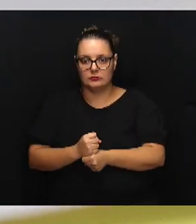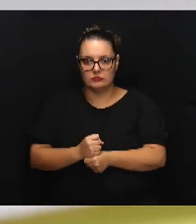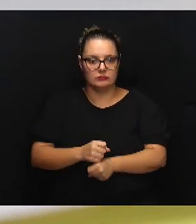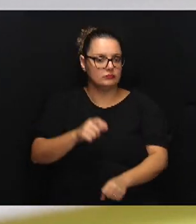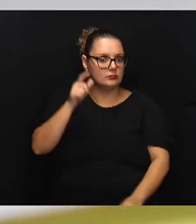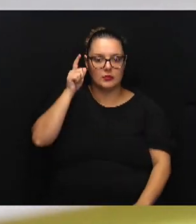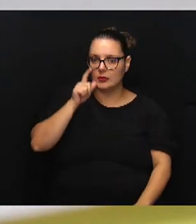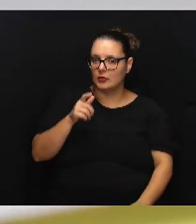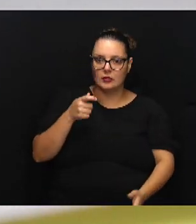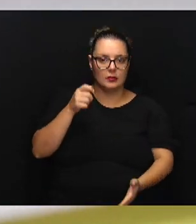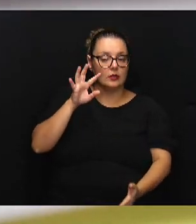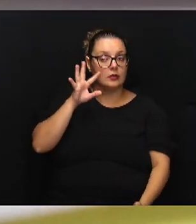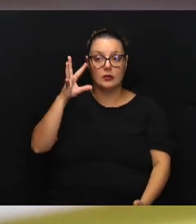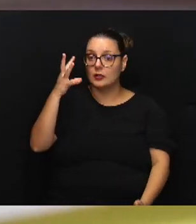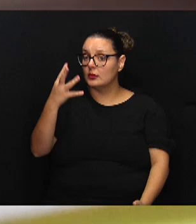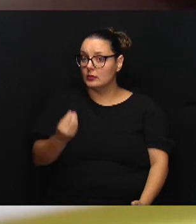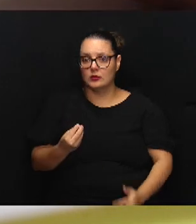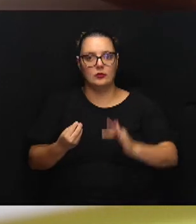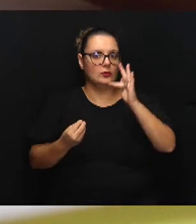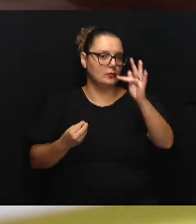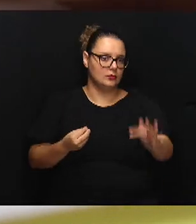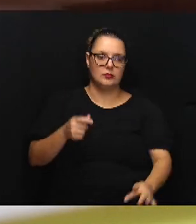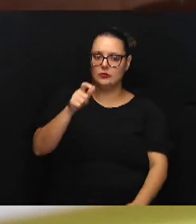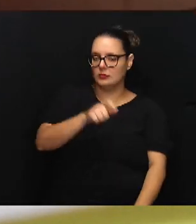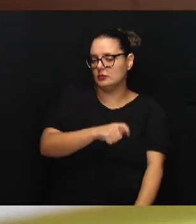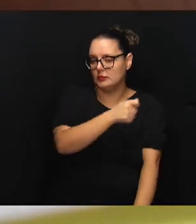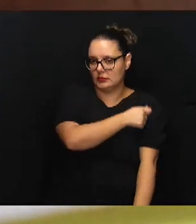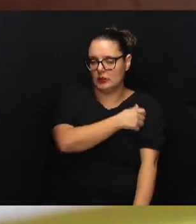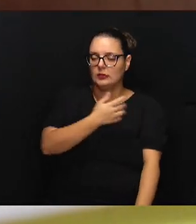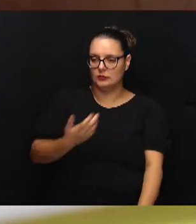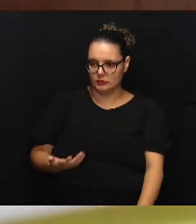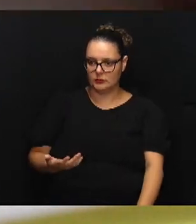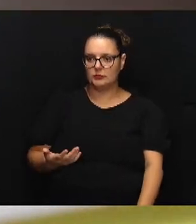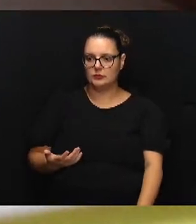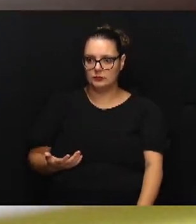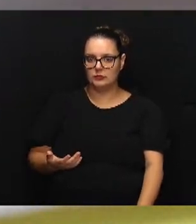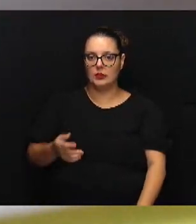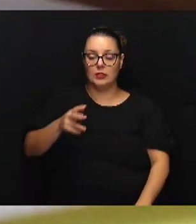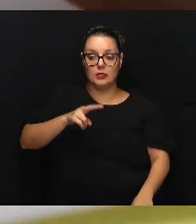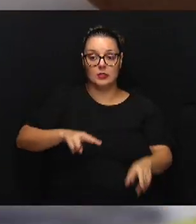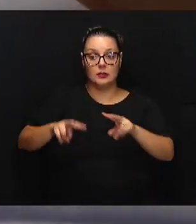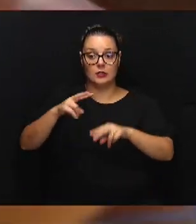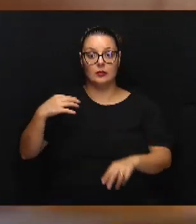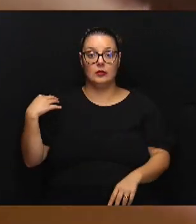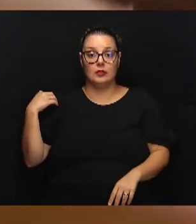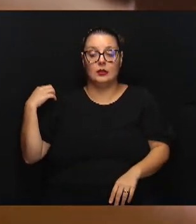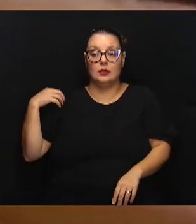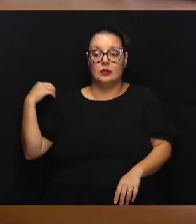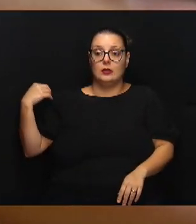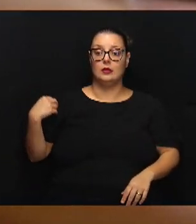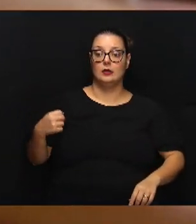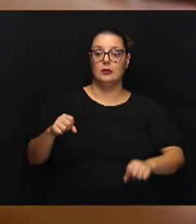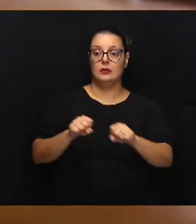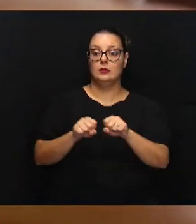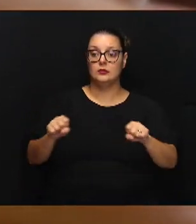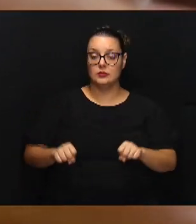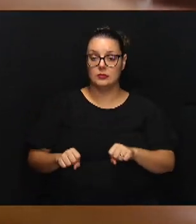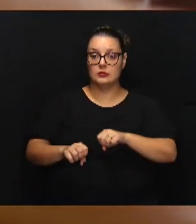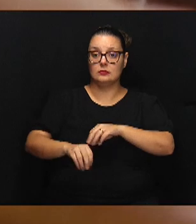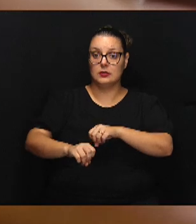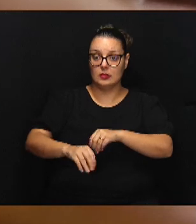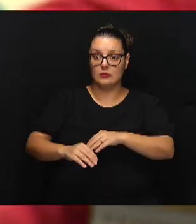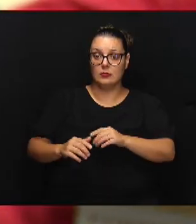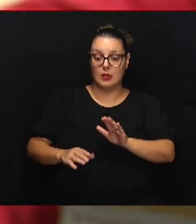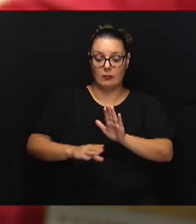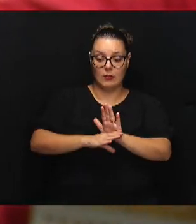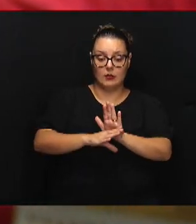consegue compreender o futuro desse estudante. Então, ao olhar um sistema de ensino onde a